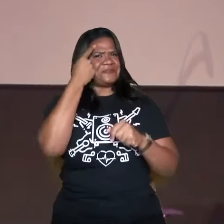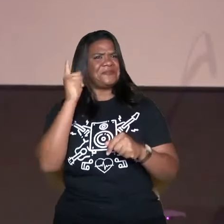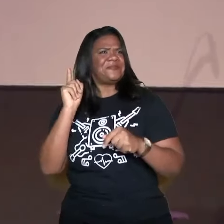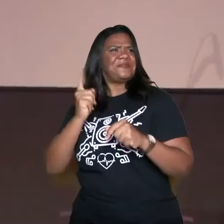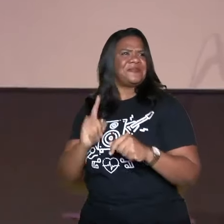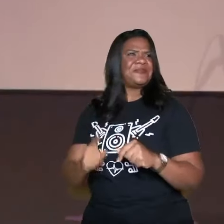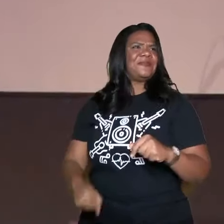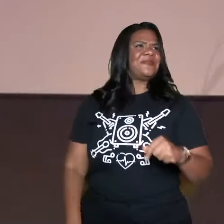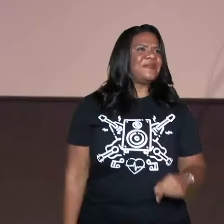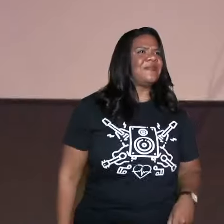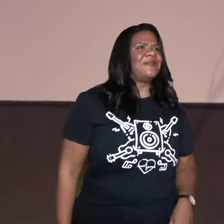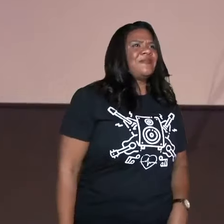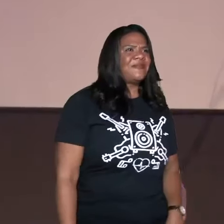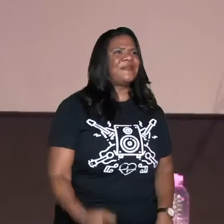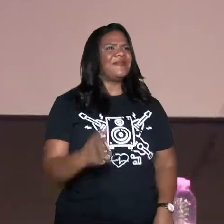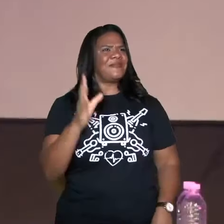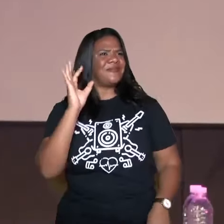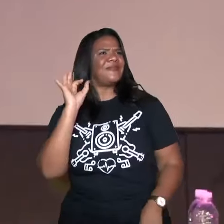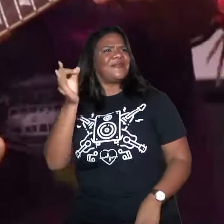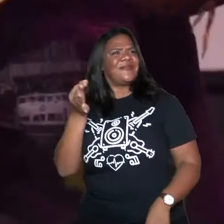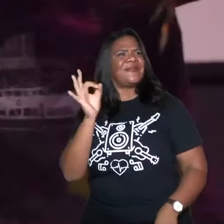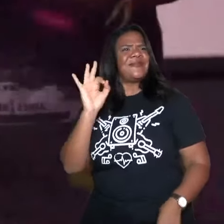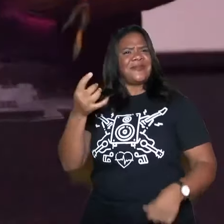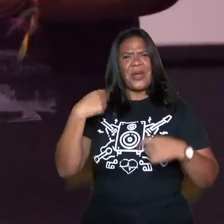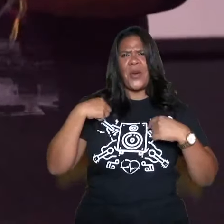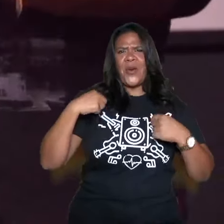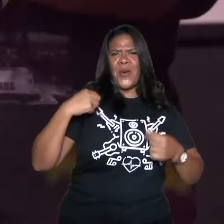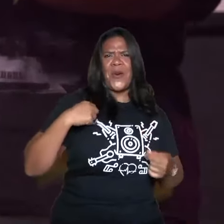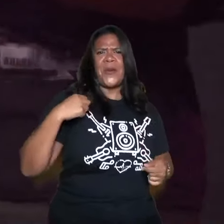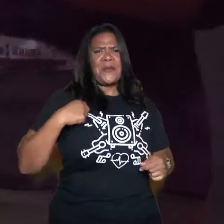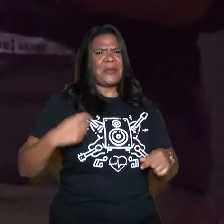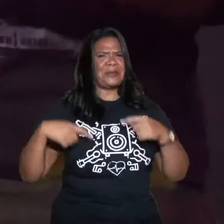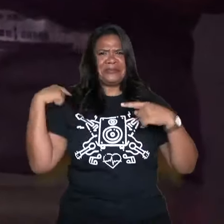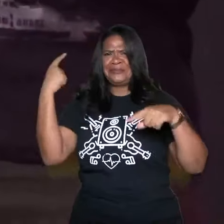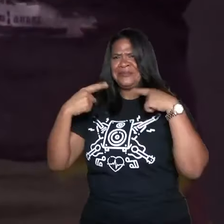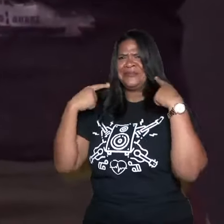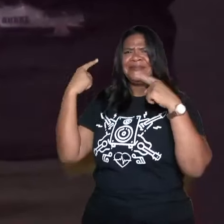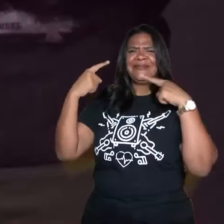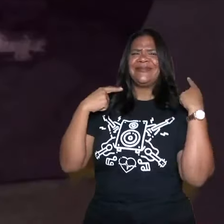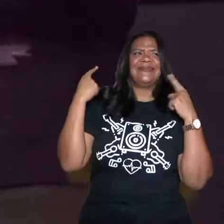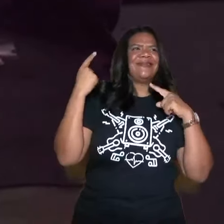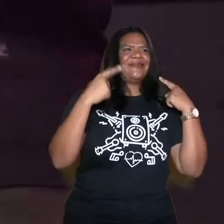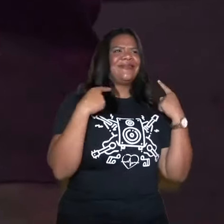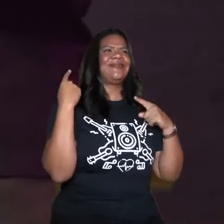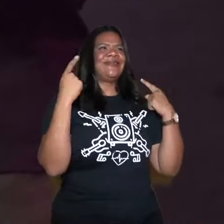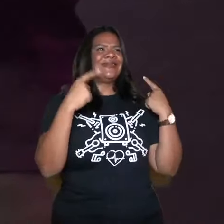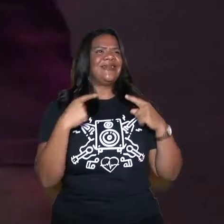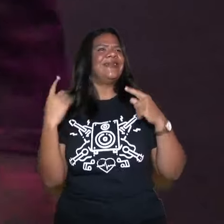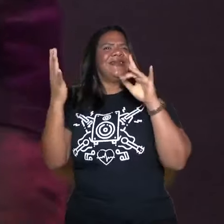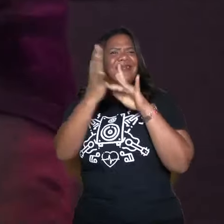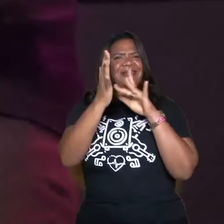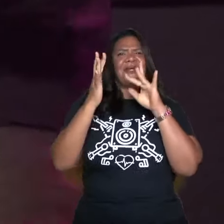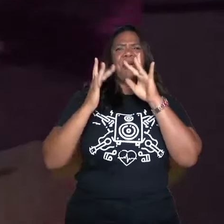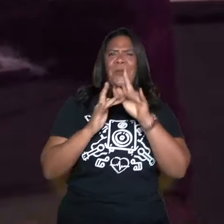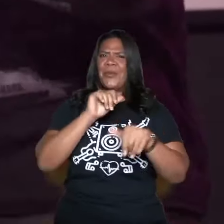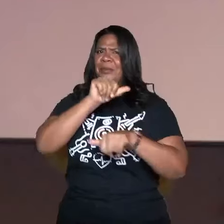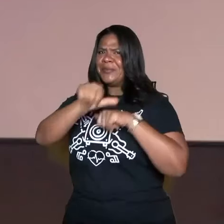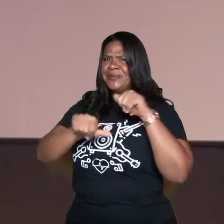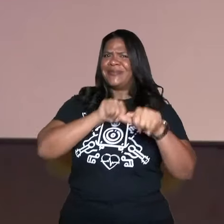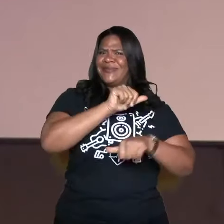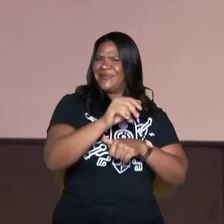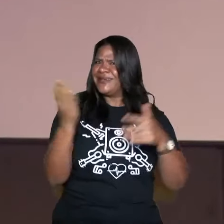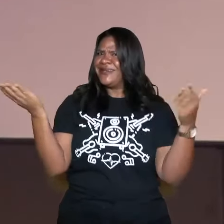fora, pois essa sua roupa é muito doida. Jesus vai mudar sua vida